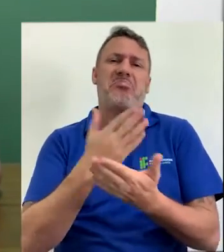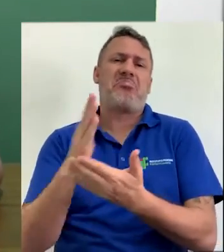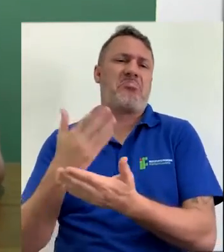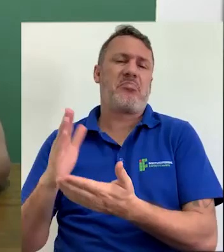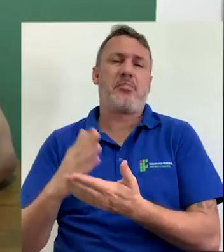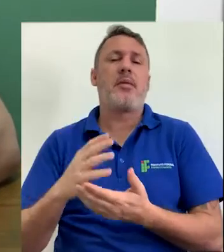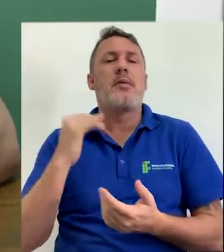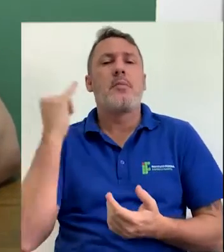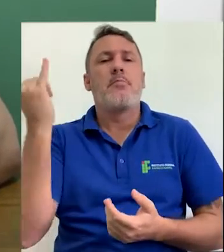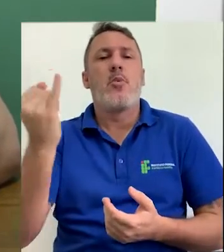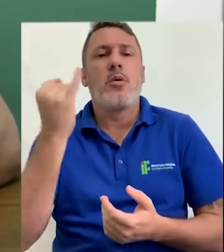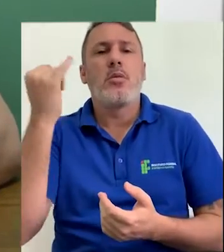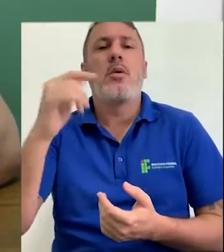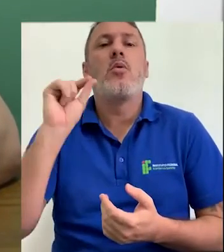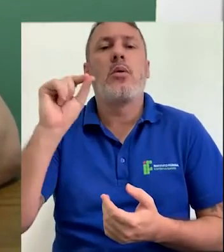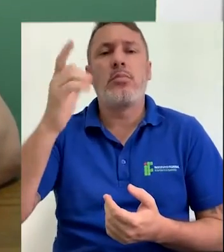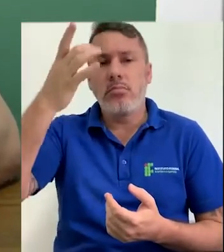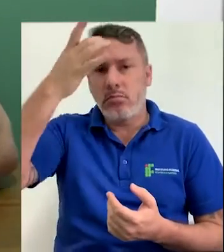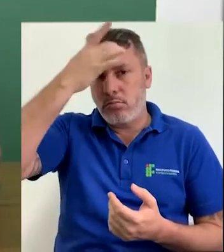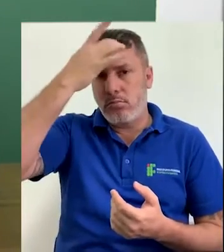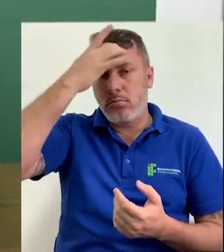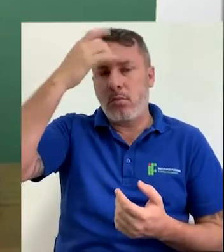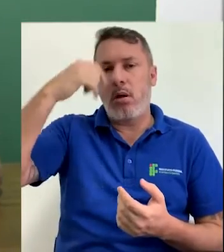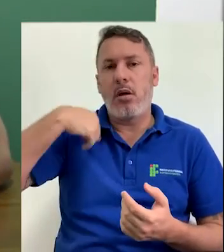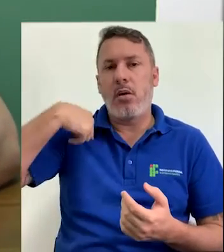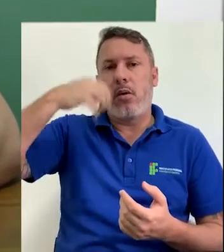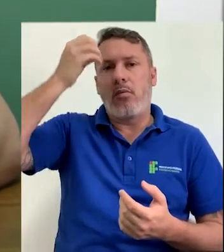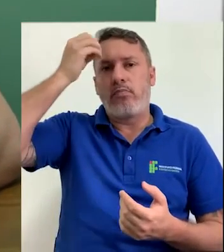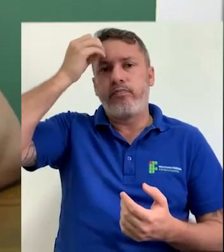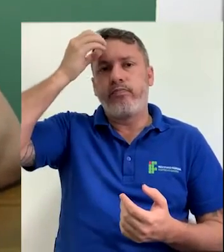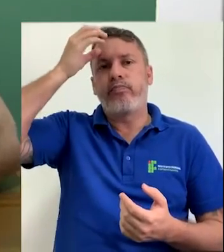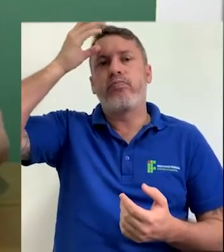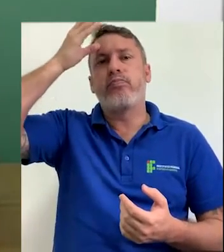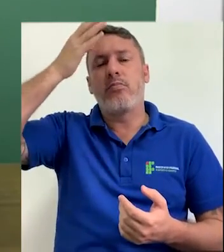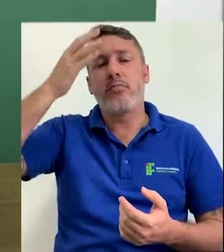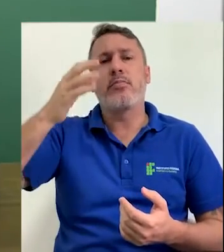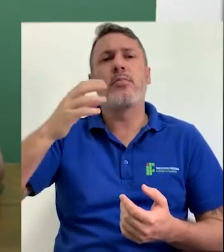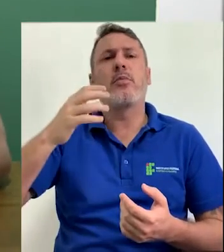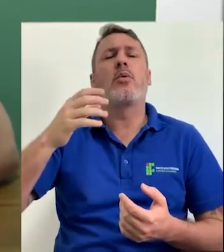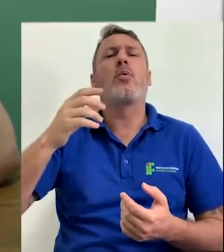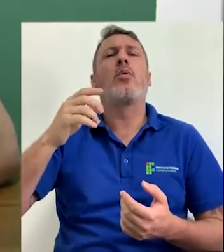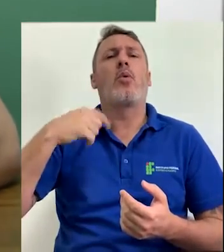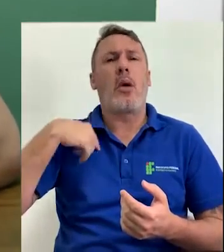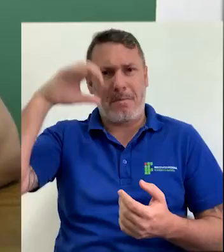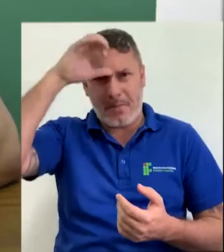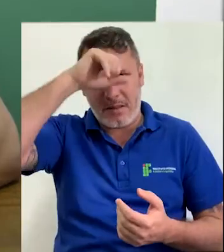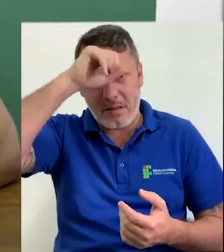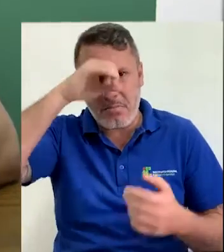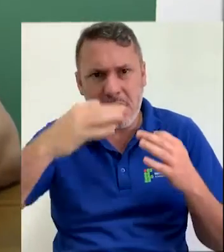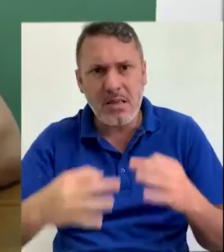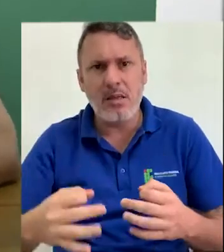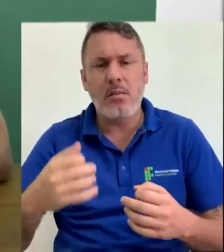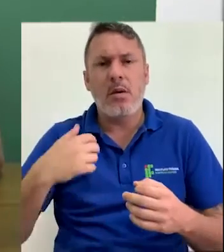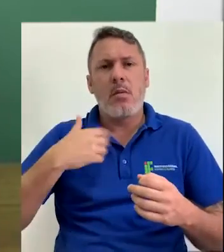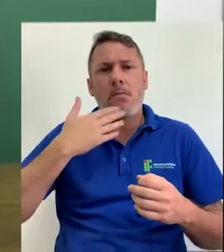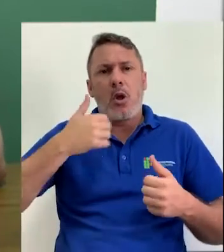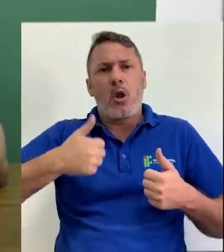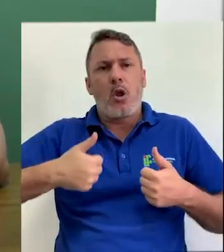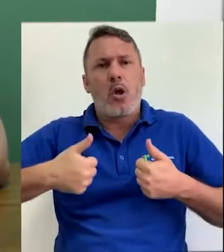o quanto eu cresci, o quanto que eu melhorei, o quanto que eu aprendi. Mas